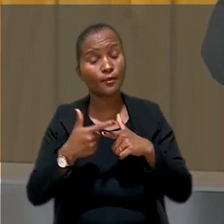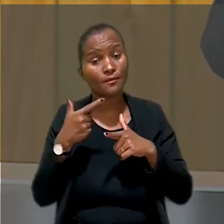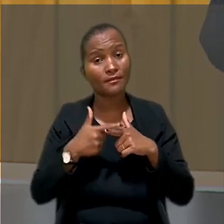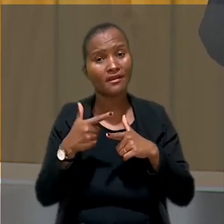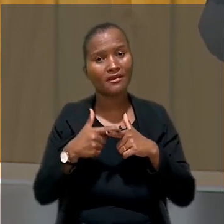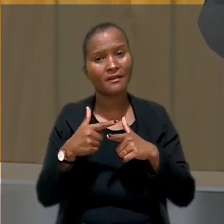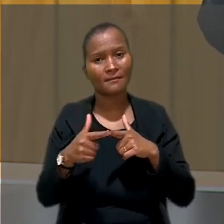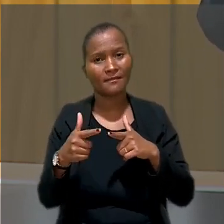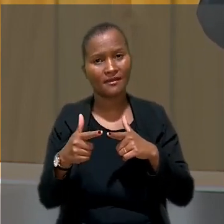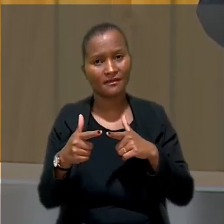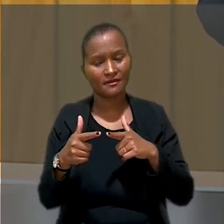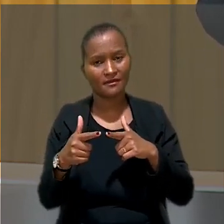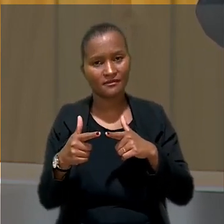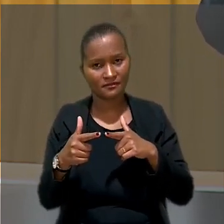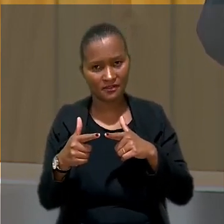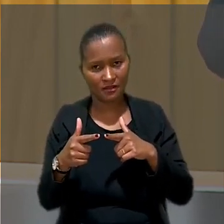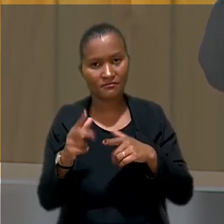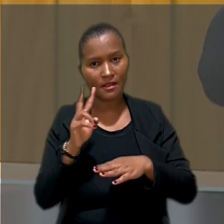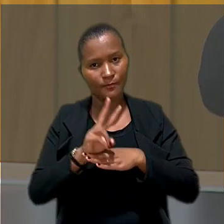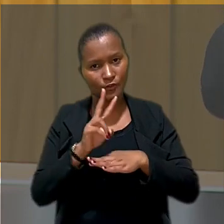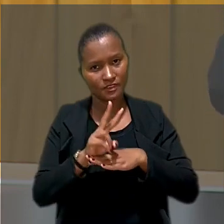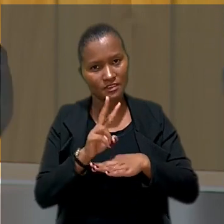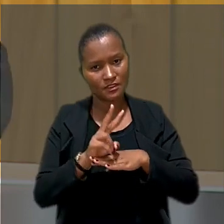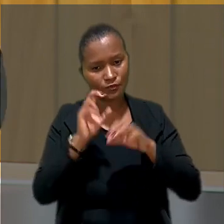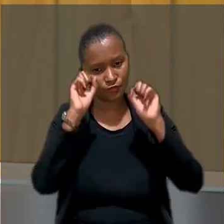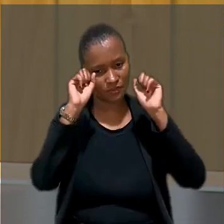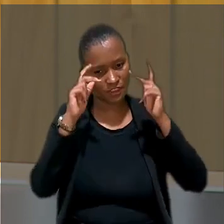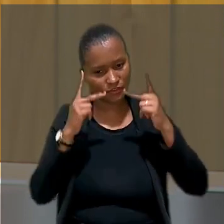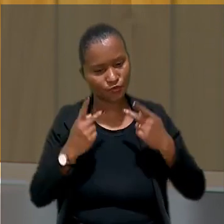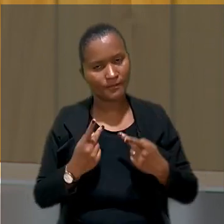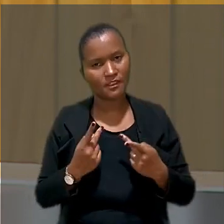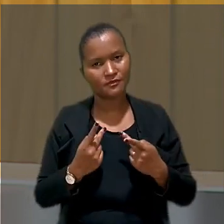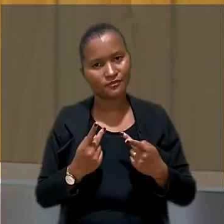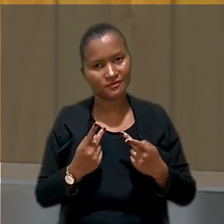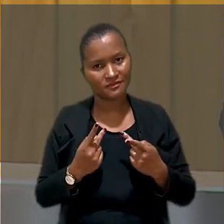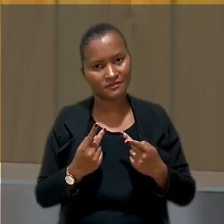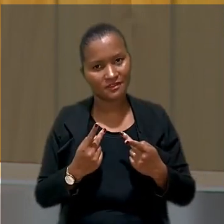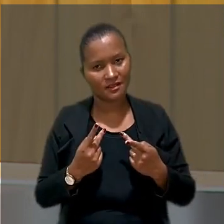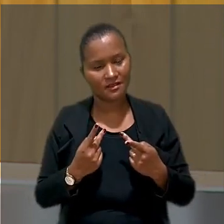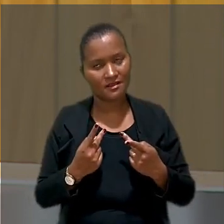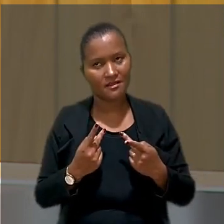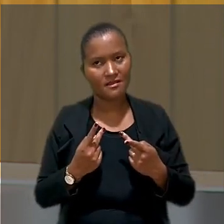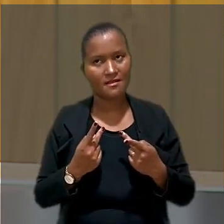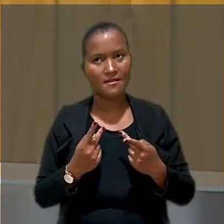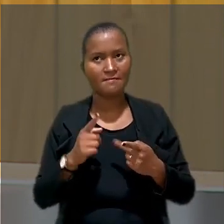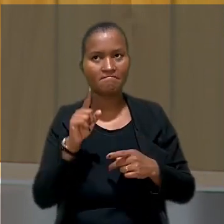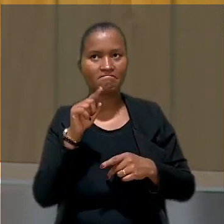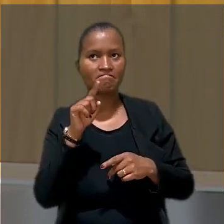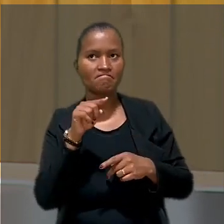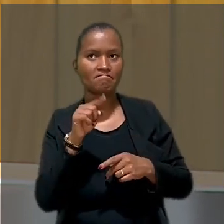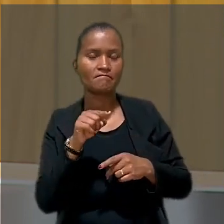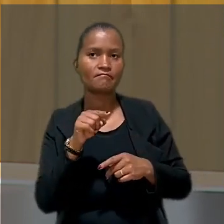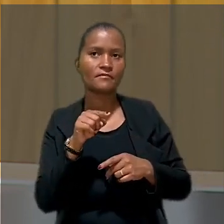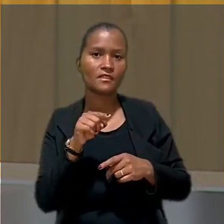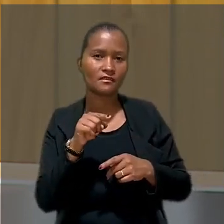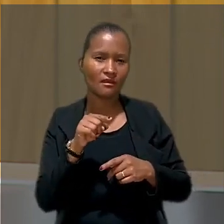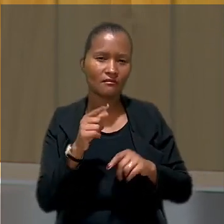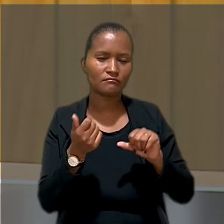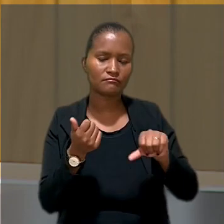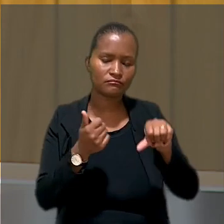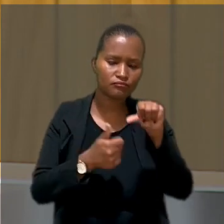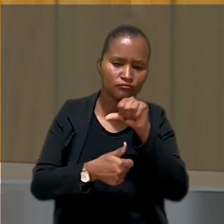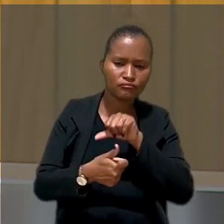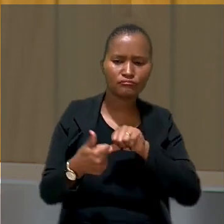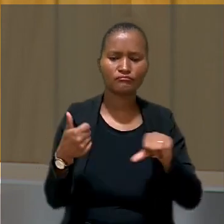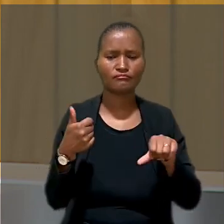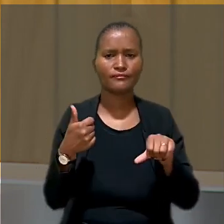comprometam, evidentemente, a proteção do ser humano. Seria algo